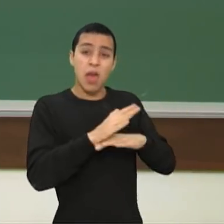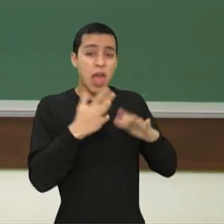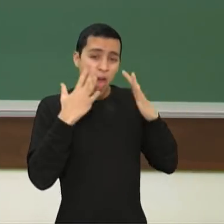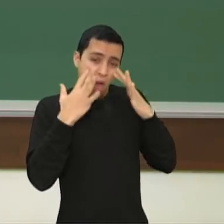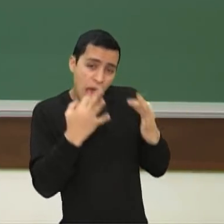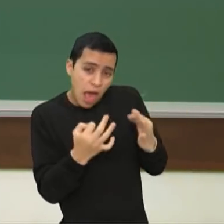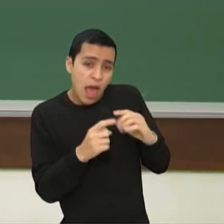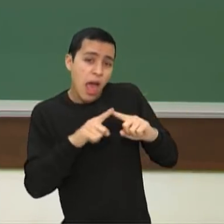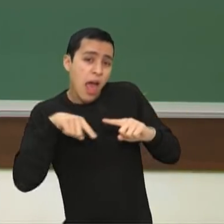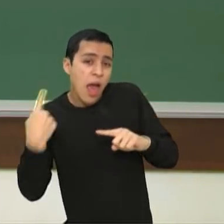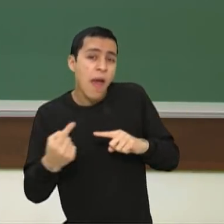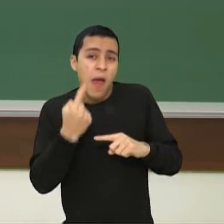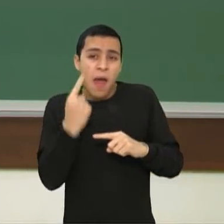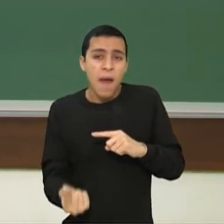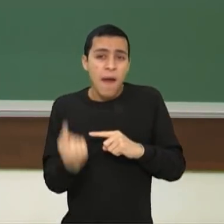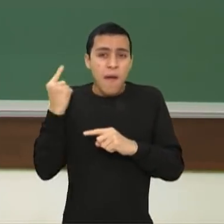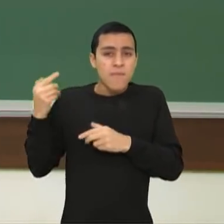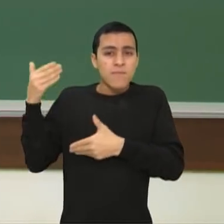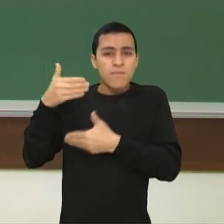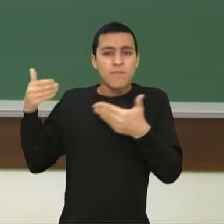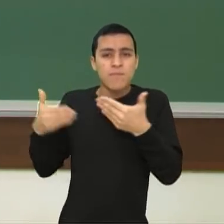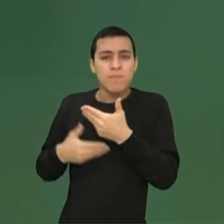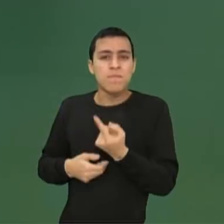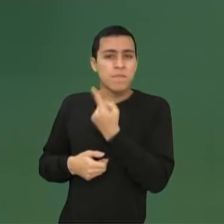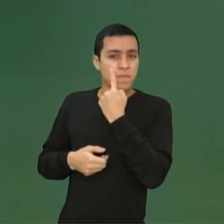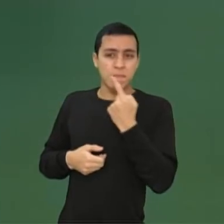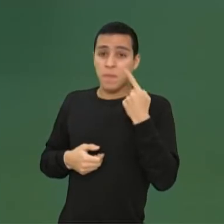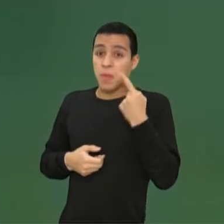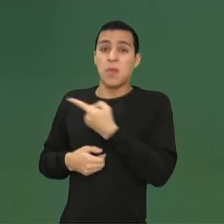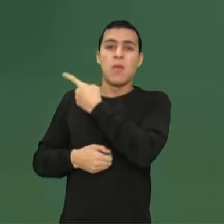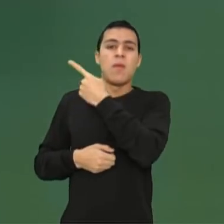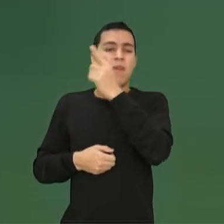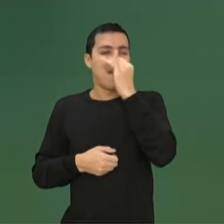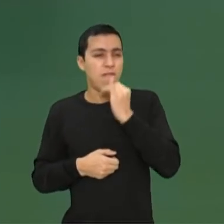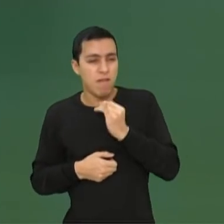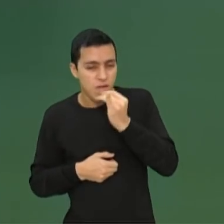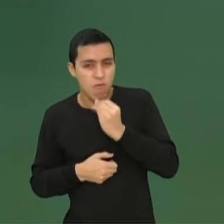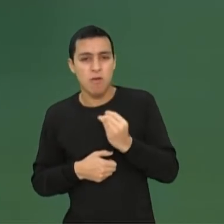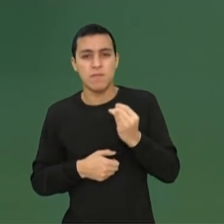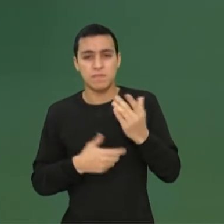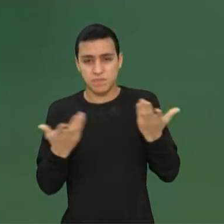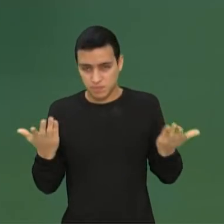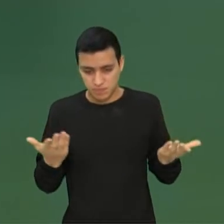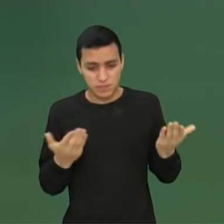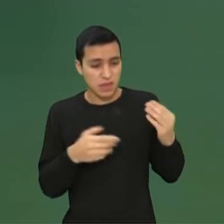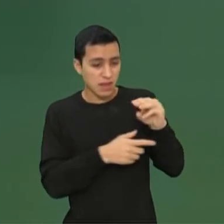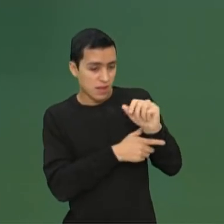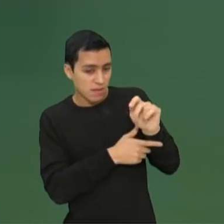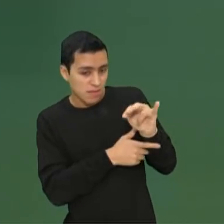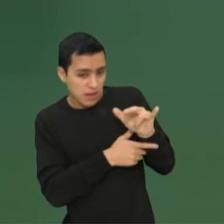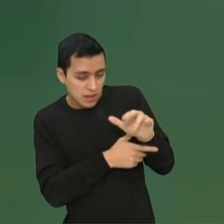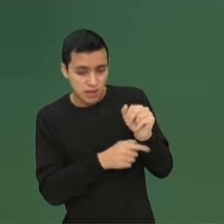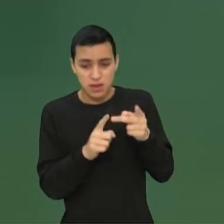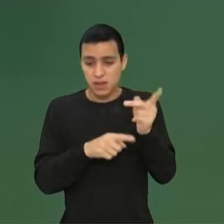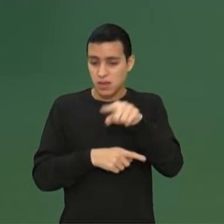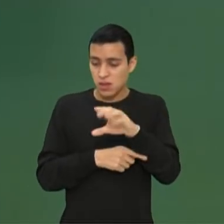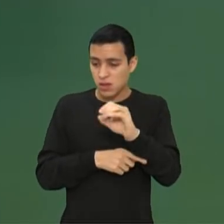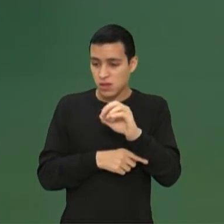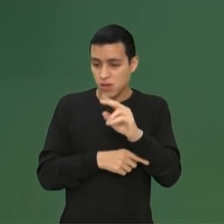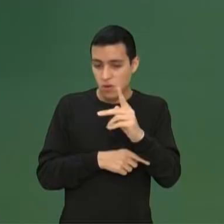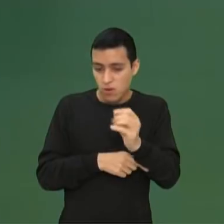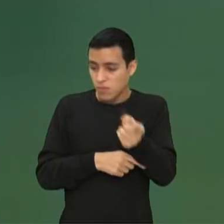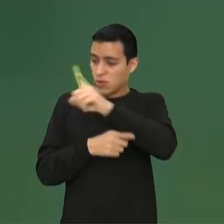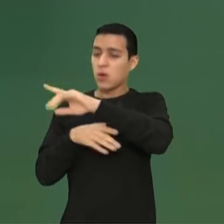atenção nessa próxima tela que eu trago para vocês. Eu trouxe um exemplo. Eu trouxe um exemplo de matéria, de corpo e